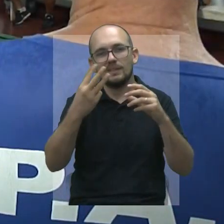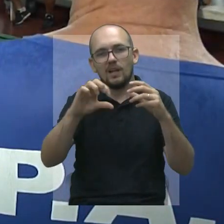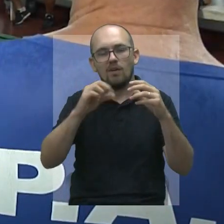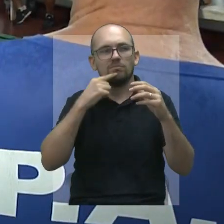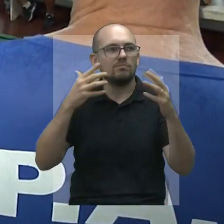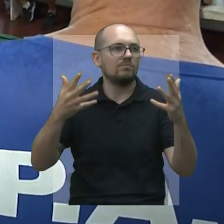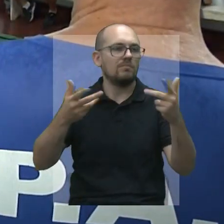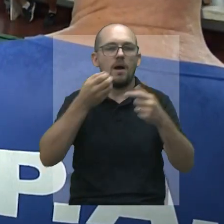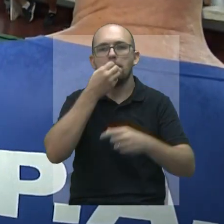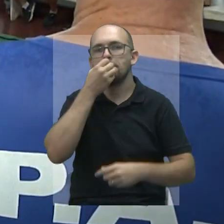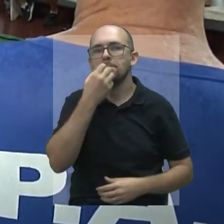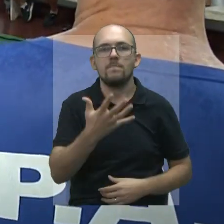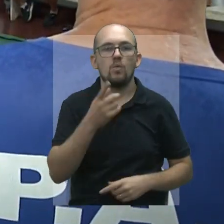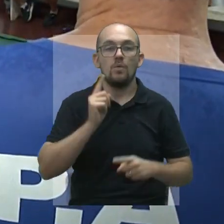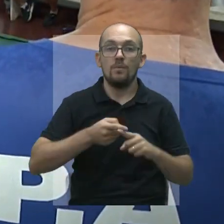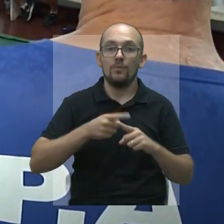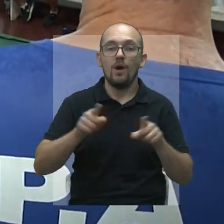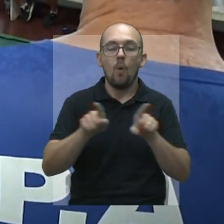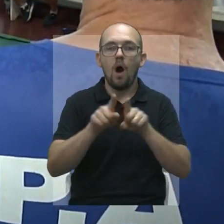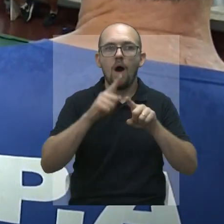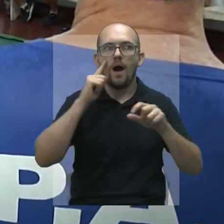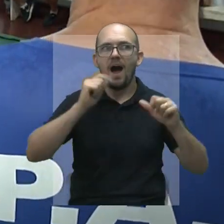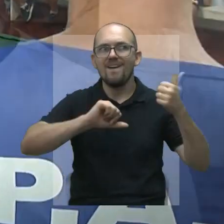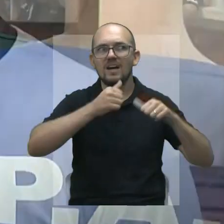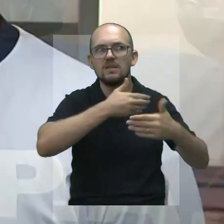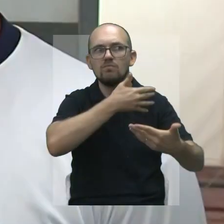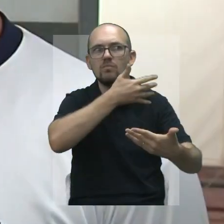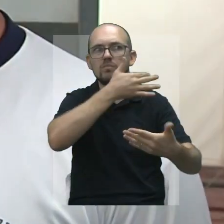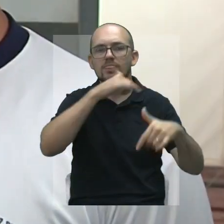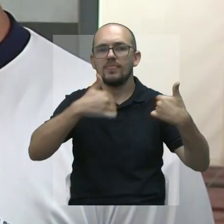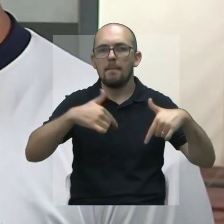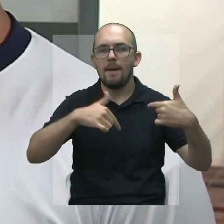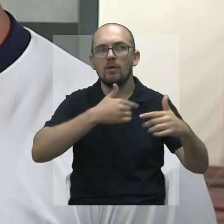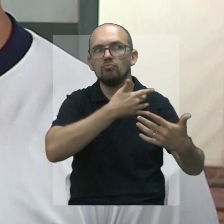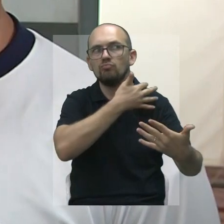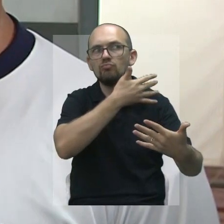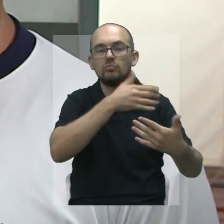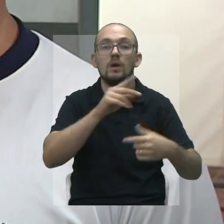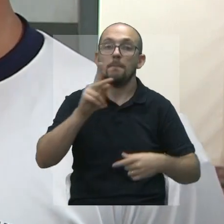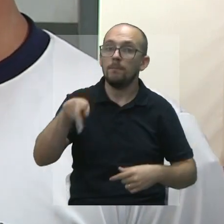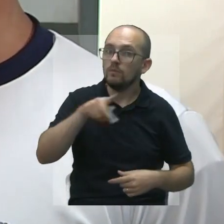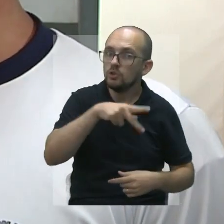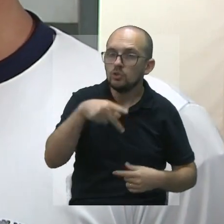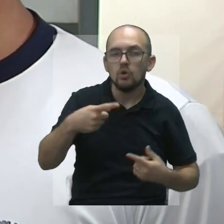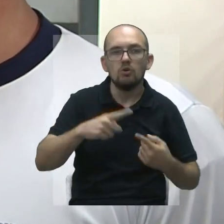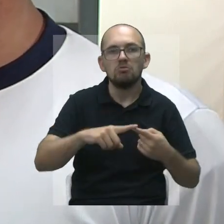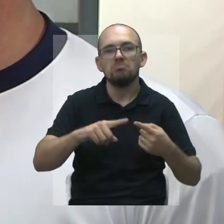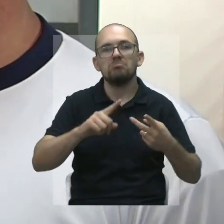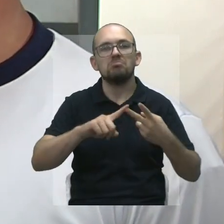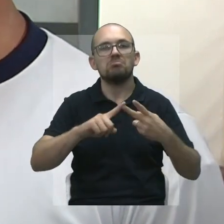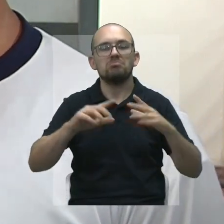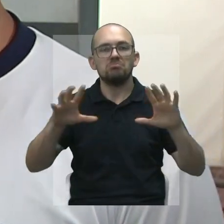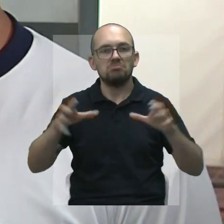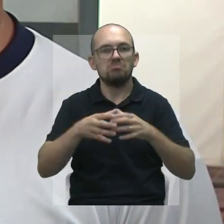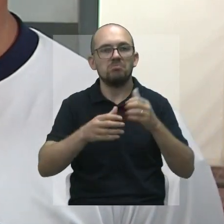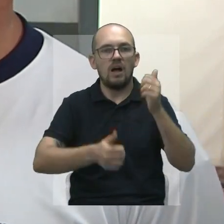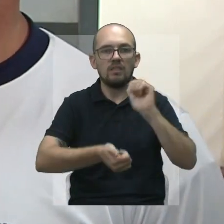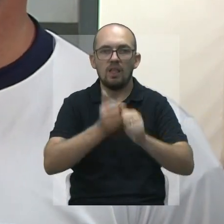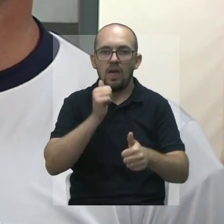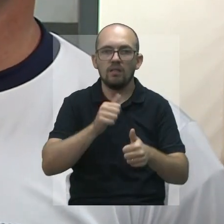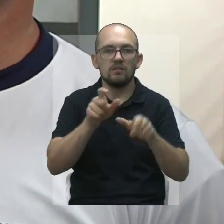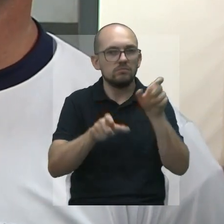nós, porque isso é uma avaliação do trabalho que vem sendo feito, dos professores, a dedicação dos